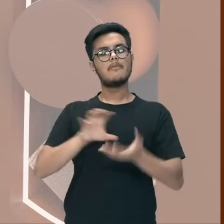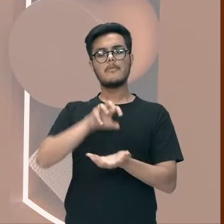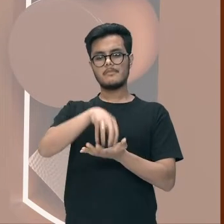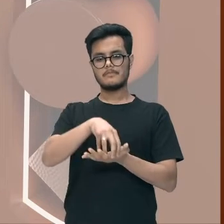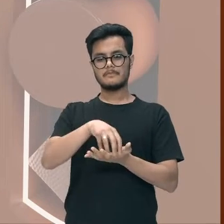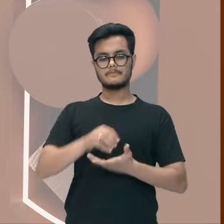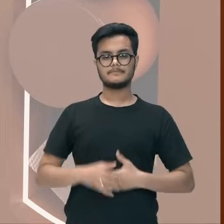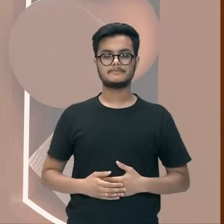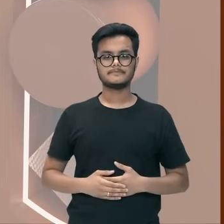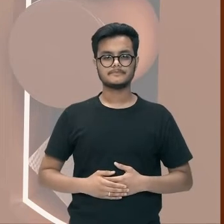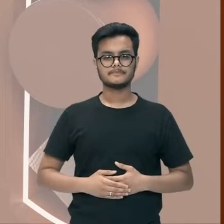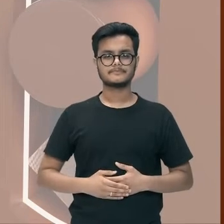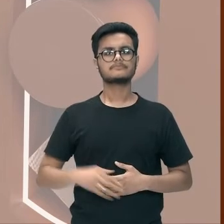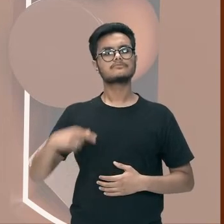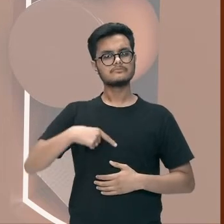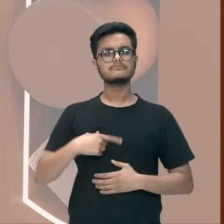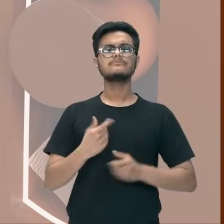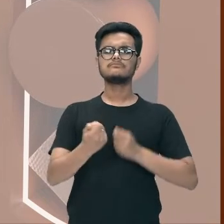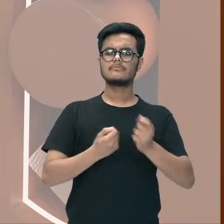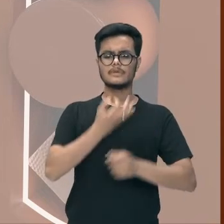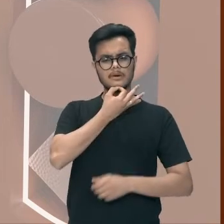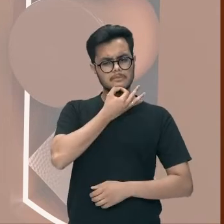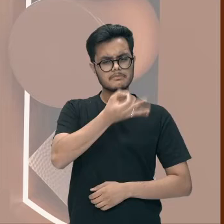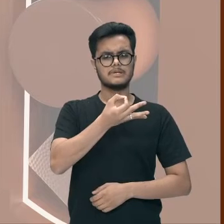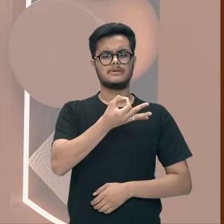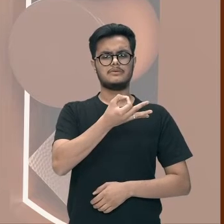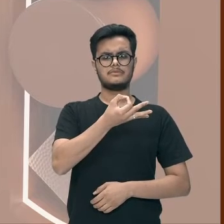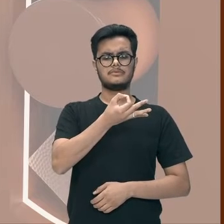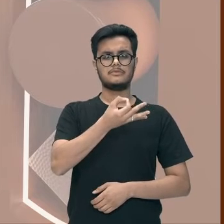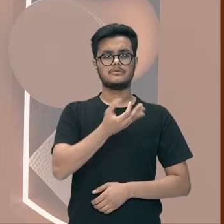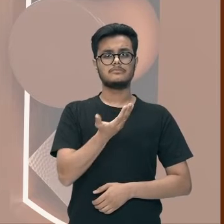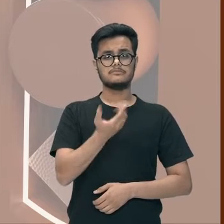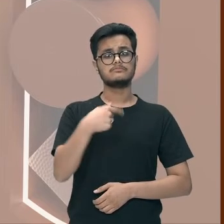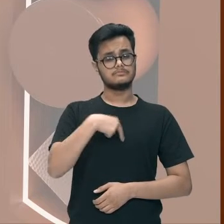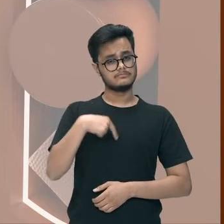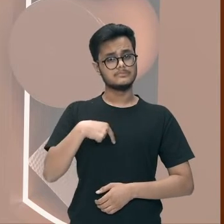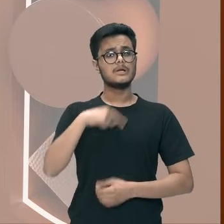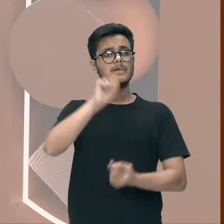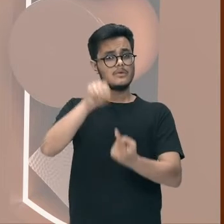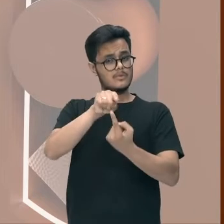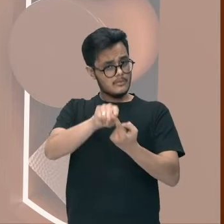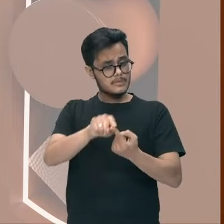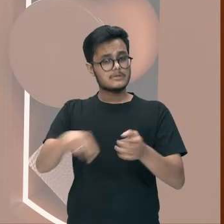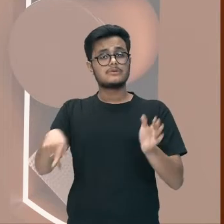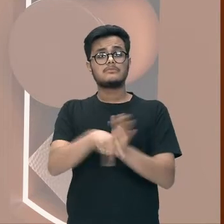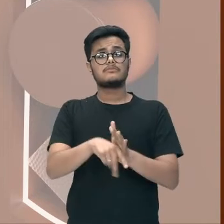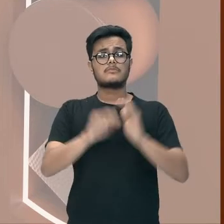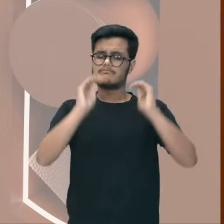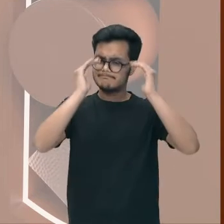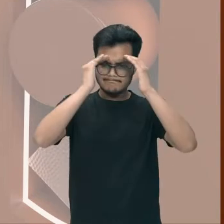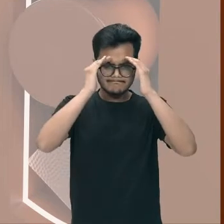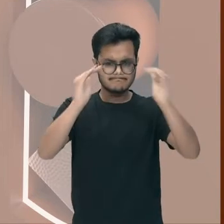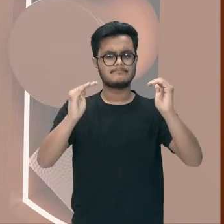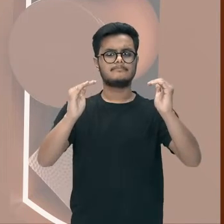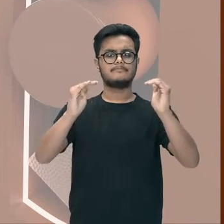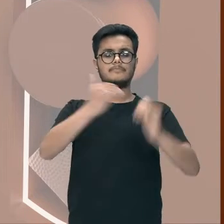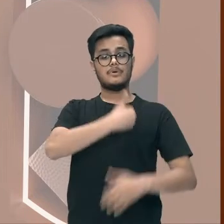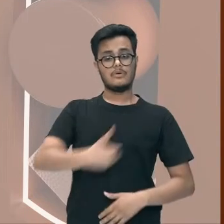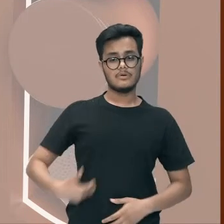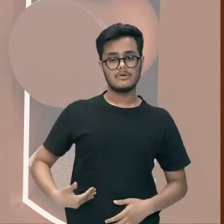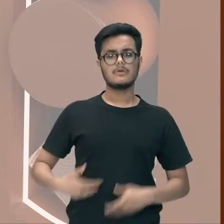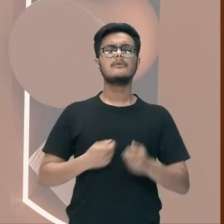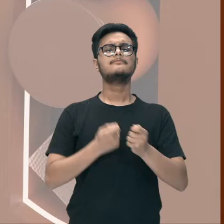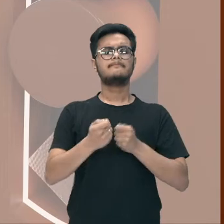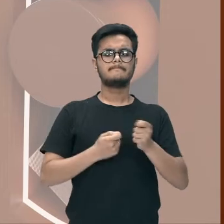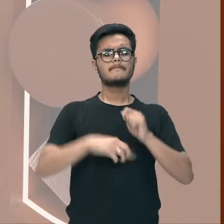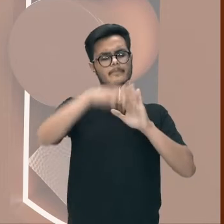um programa, que têm uma ideologia e que querem implantar essa ideologia no governo, querem governar a